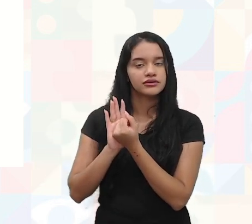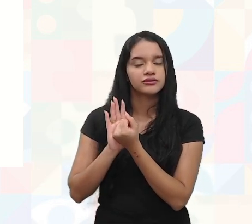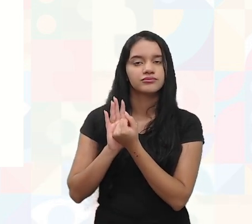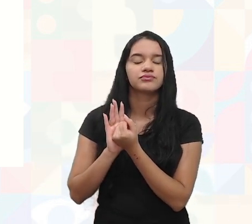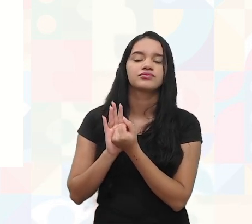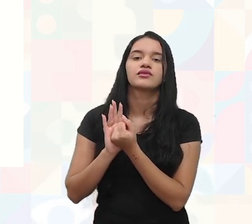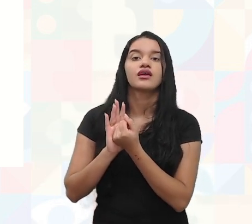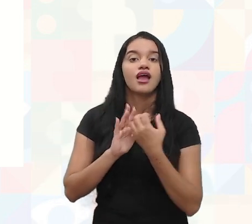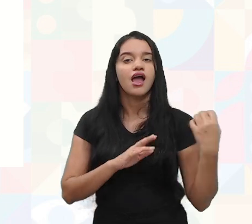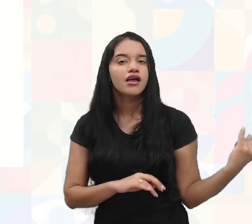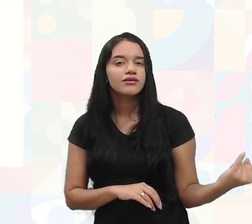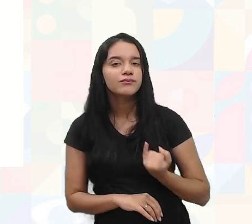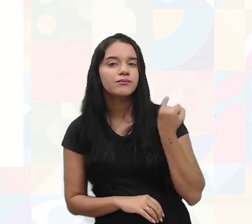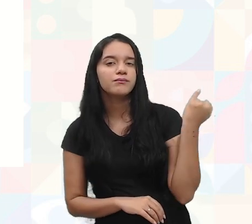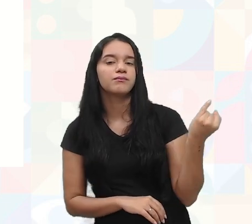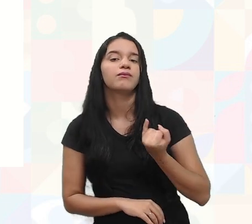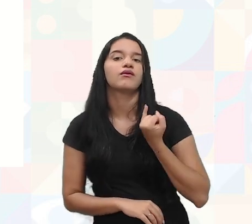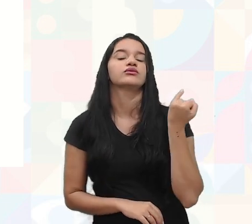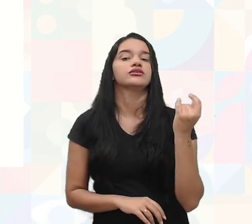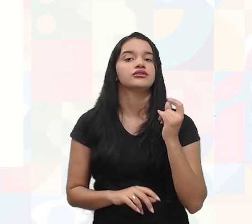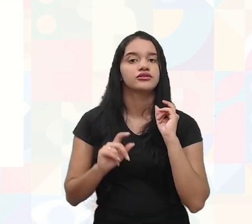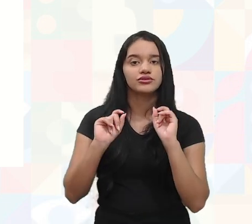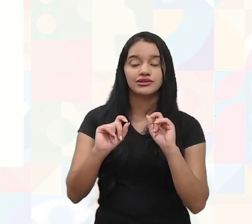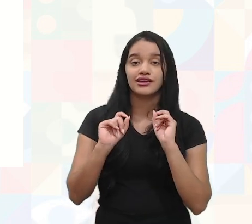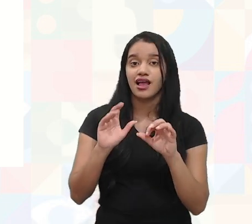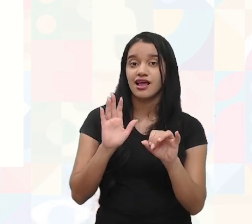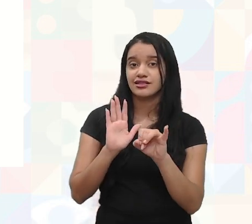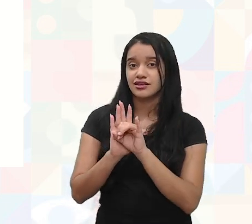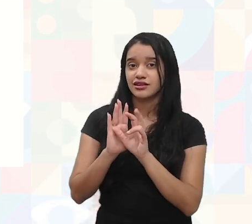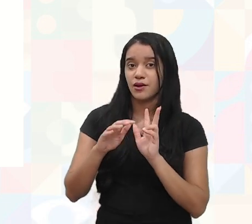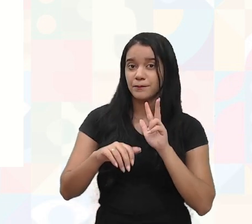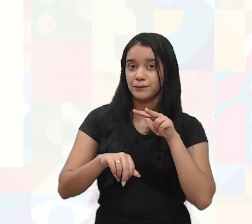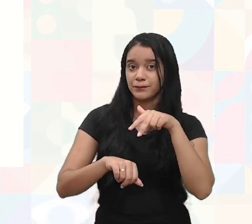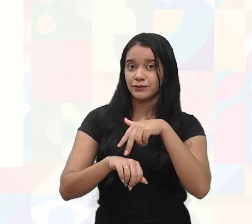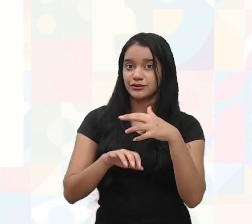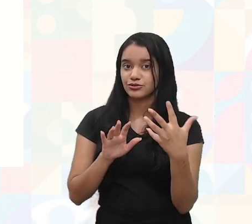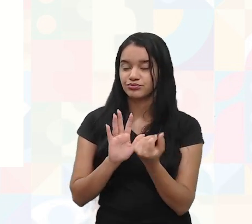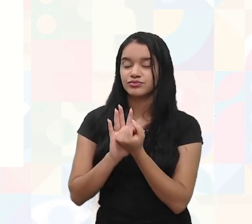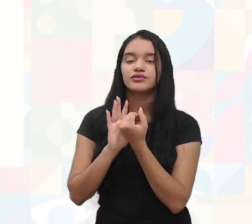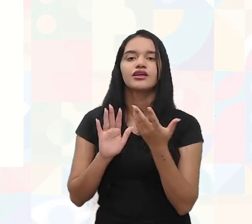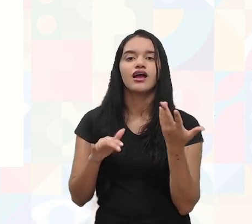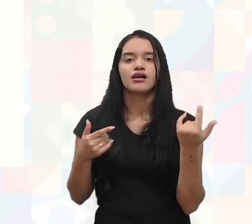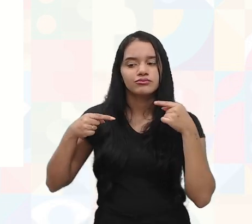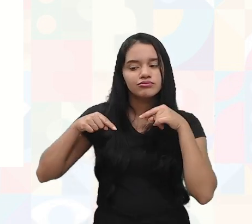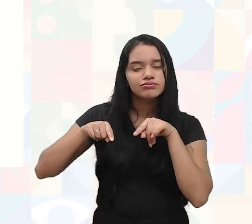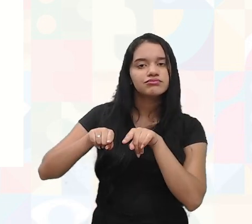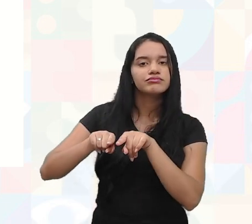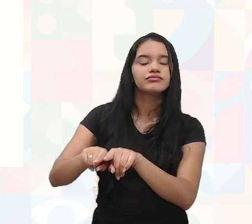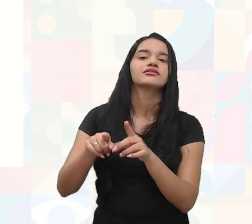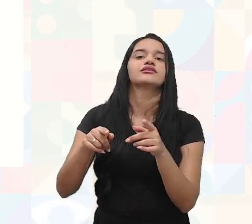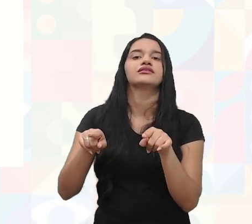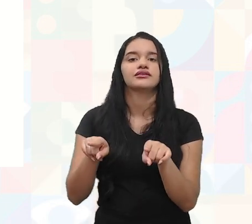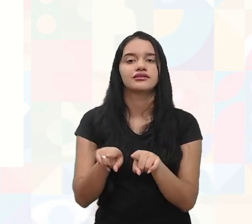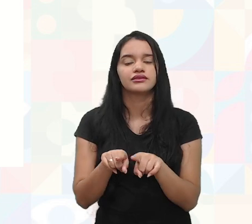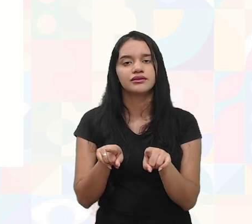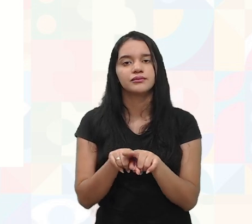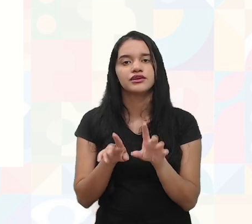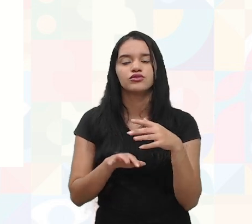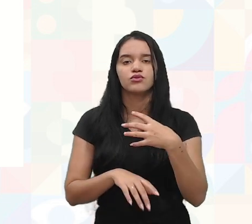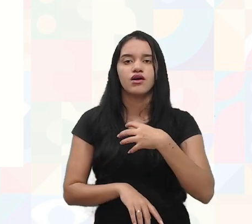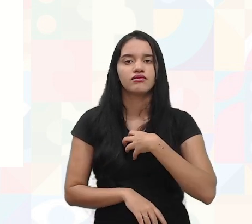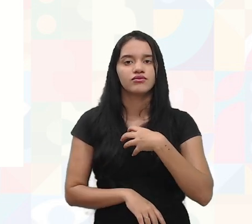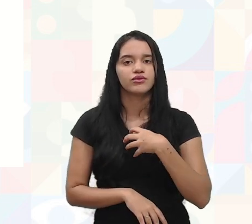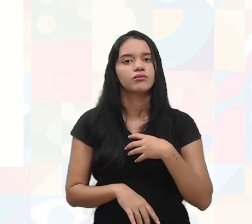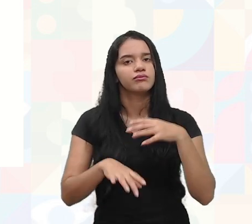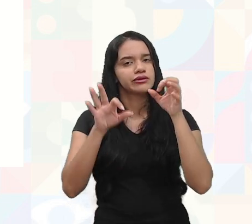é crucial que o brand, a identidade e o posicionamento estejam alinhados e integrem-se de maneira